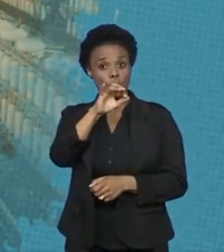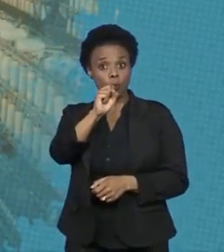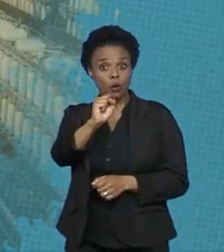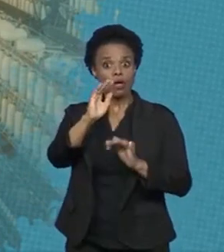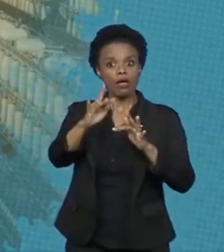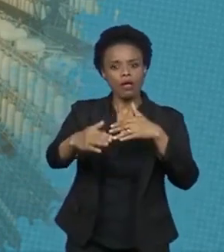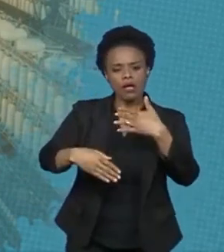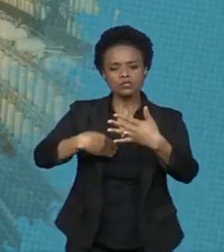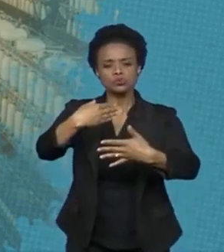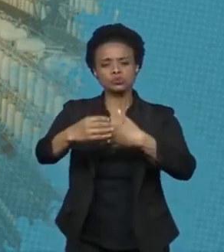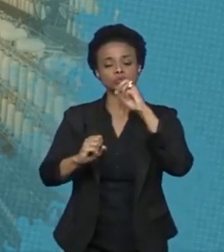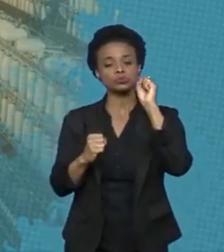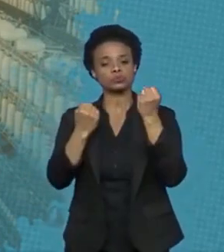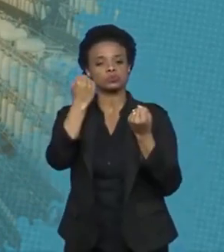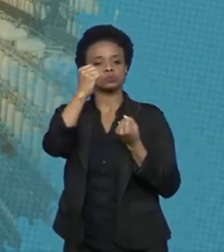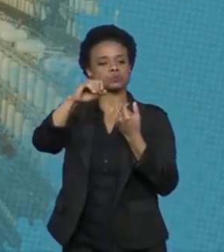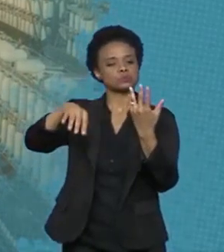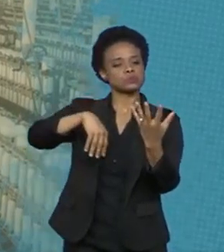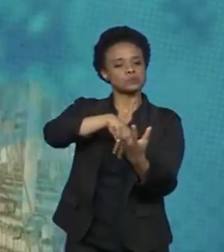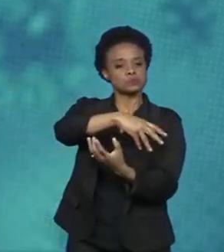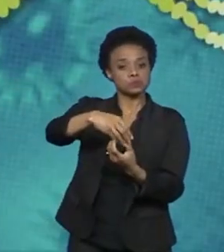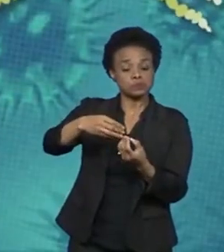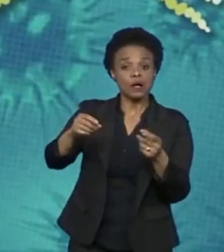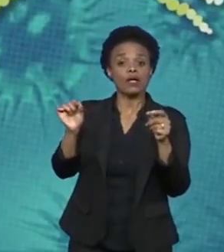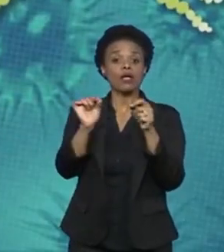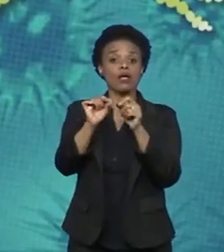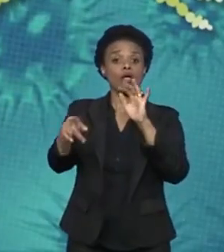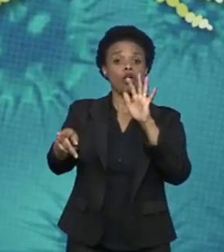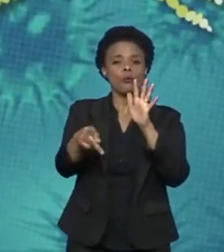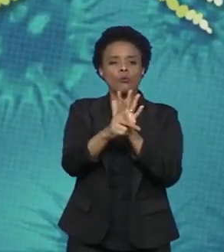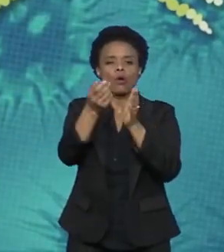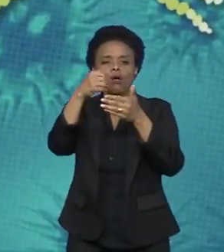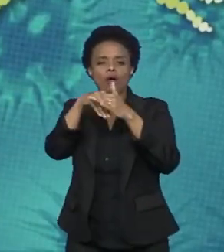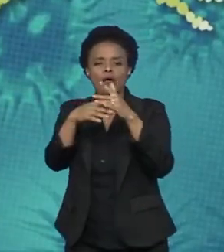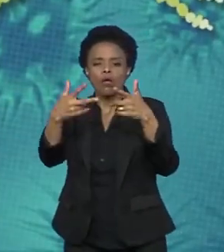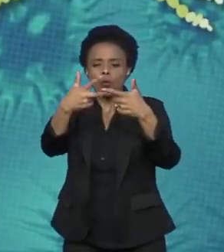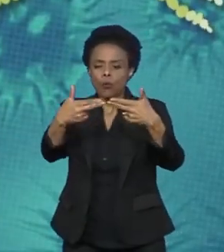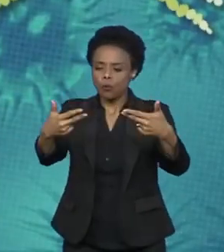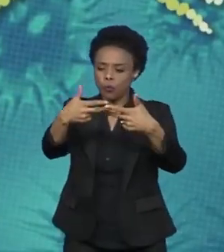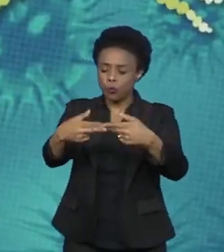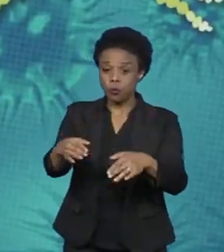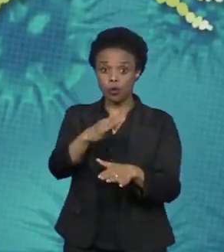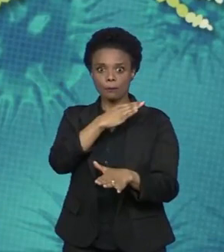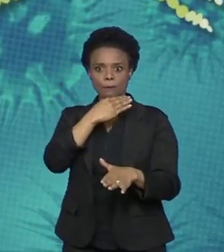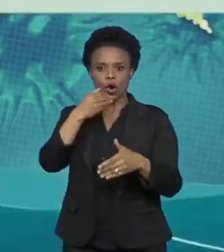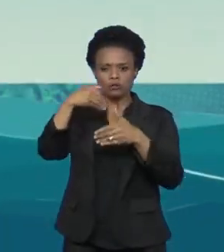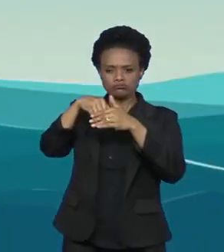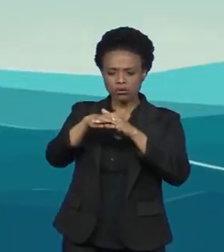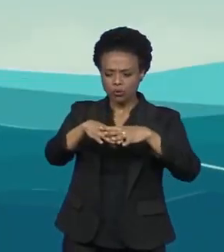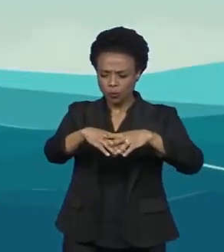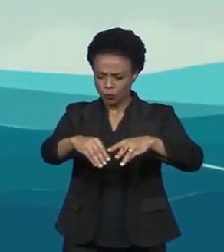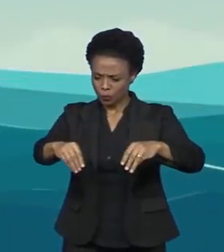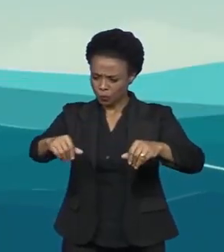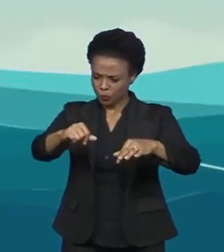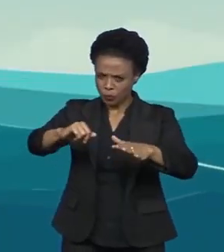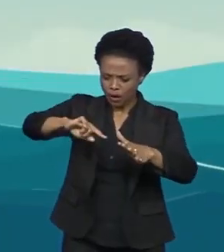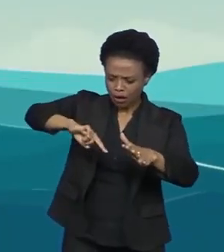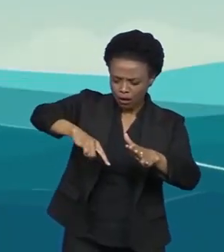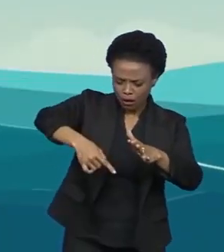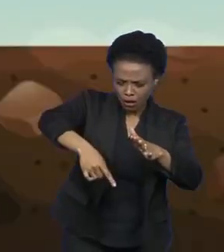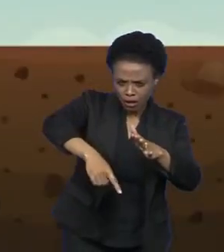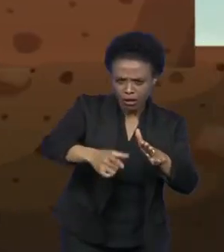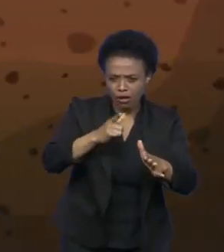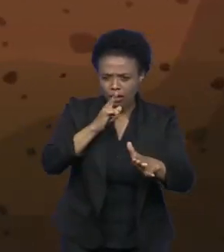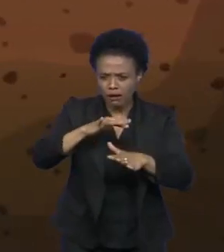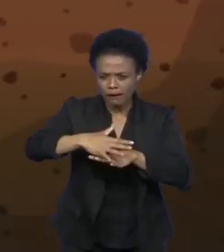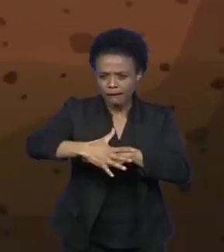Industrial. Eles são hidrocarbonetos formados pelo acúmulo de matéria orgânica morta que se deposita no fundo dos oceanos e